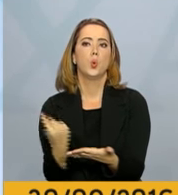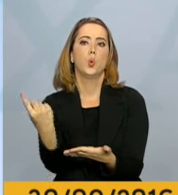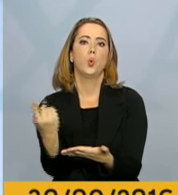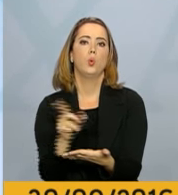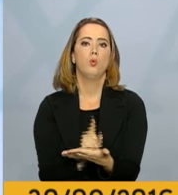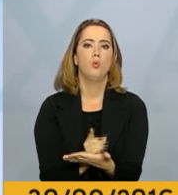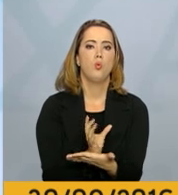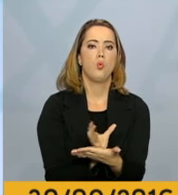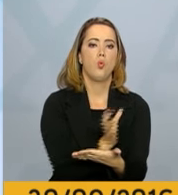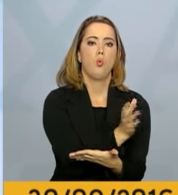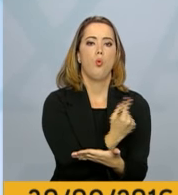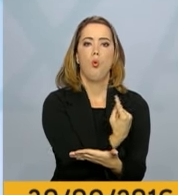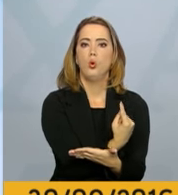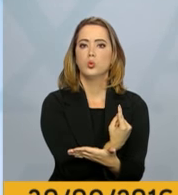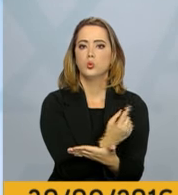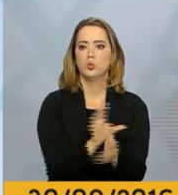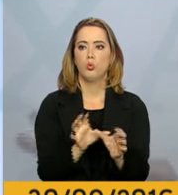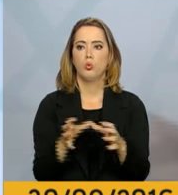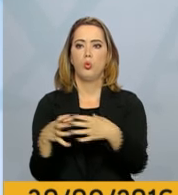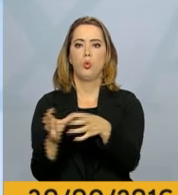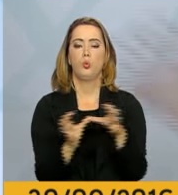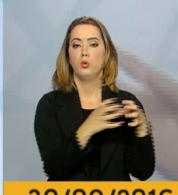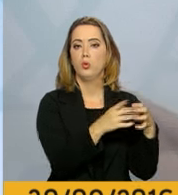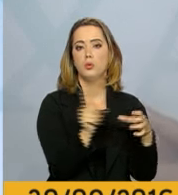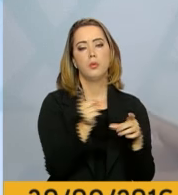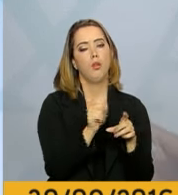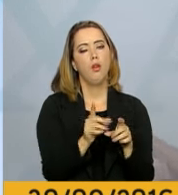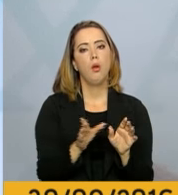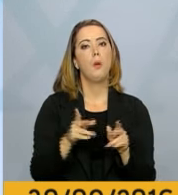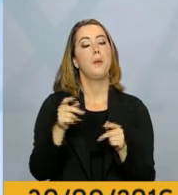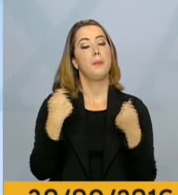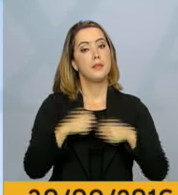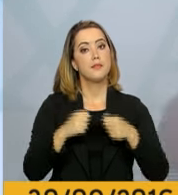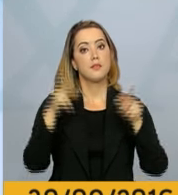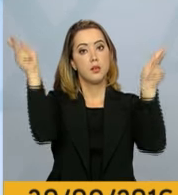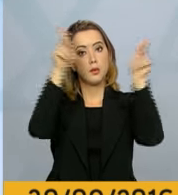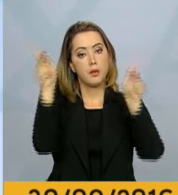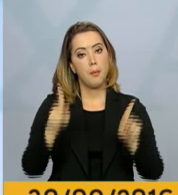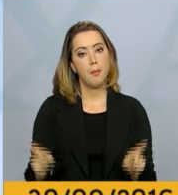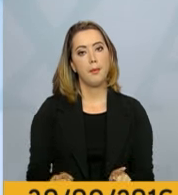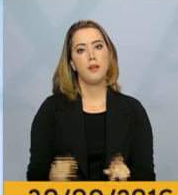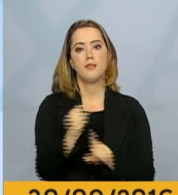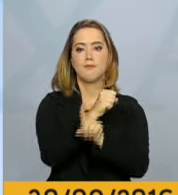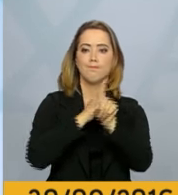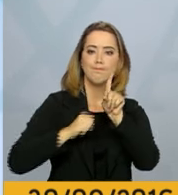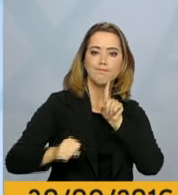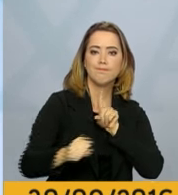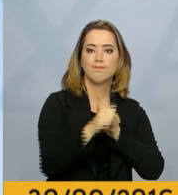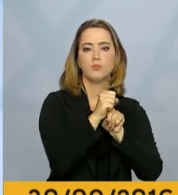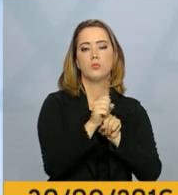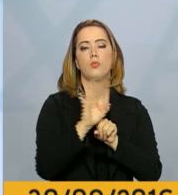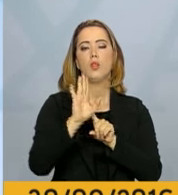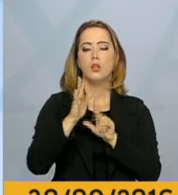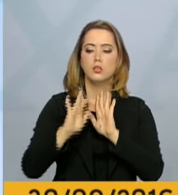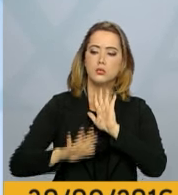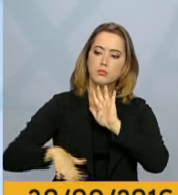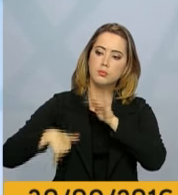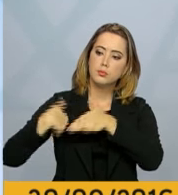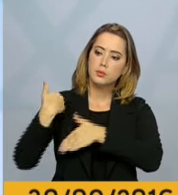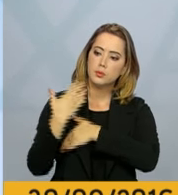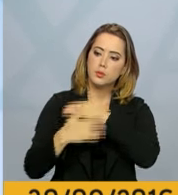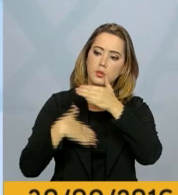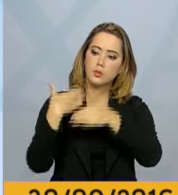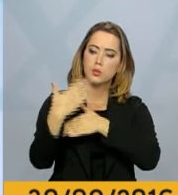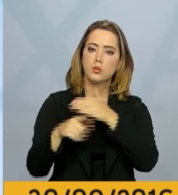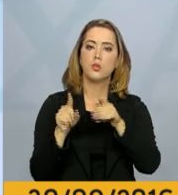e outros. O que os brasileiros querem é paz social. E vocês sabem que ao longo do tempo, desde há mais de um ano e meio, que eu prego exatamente